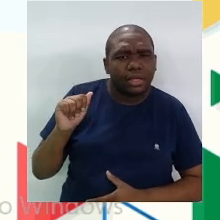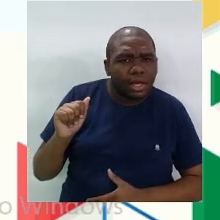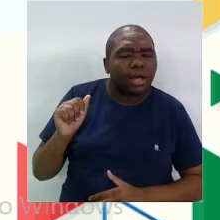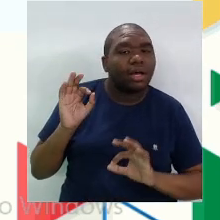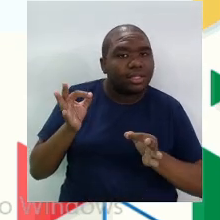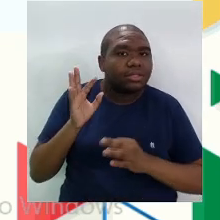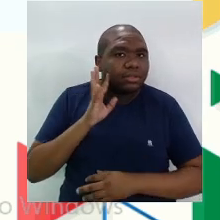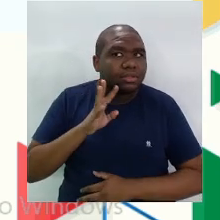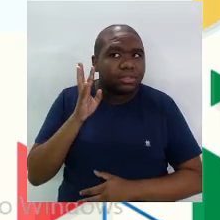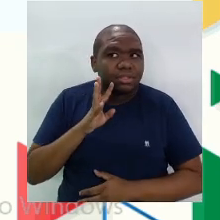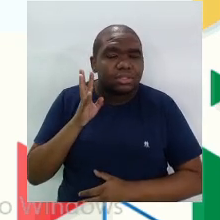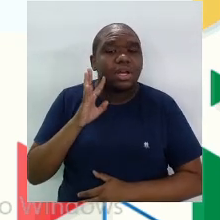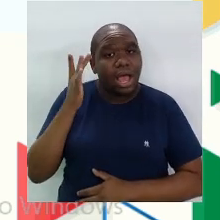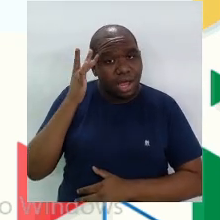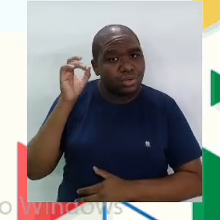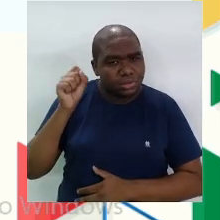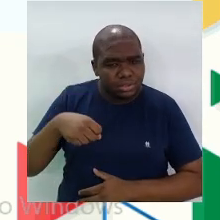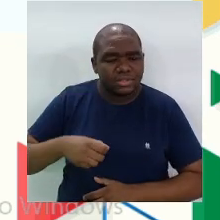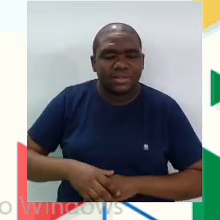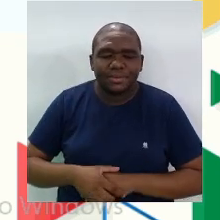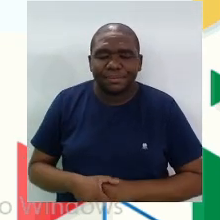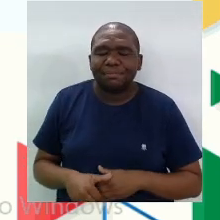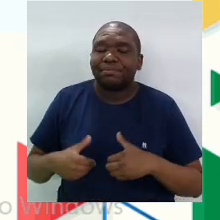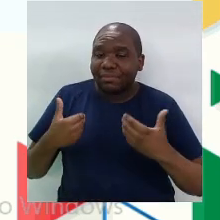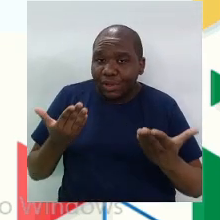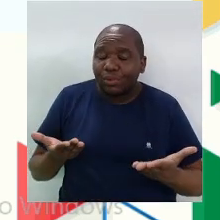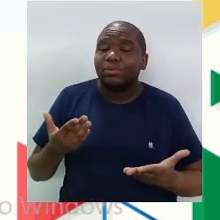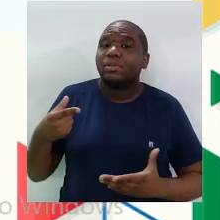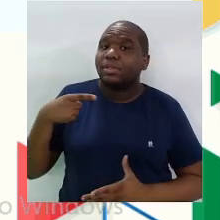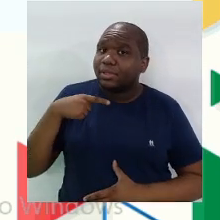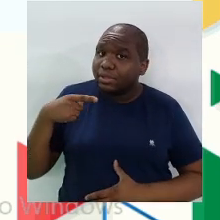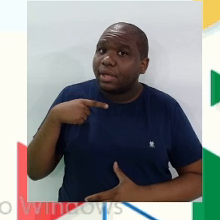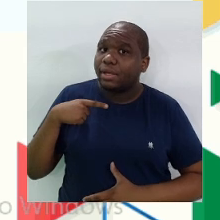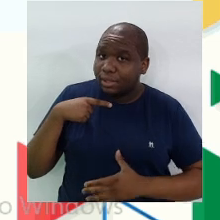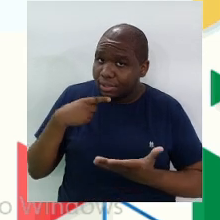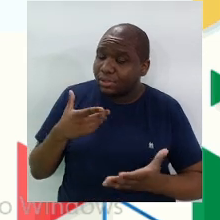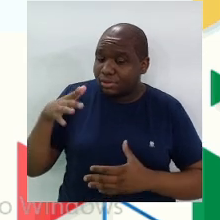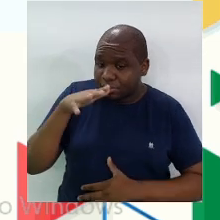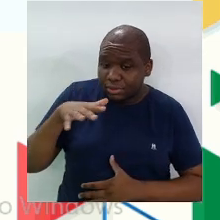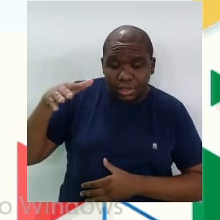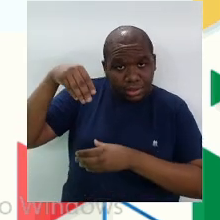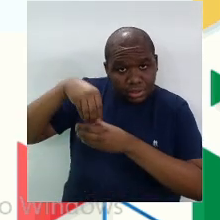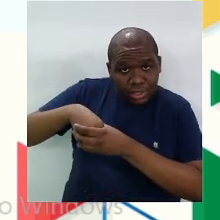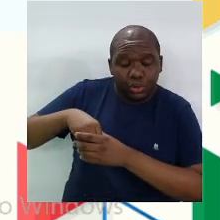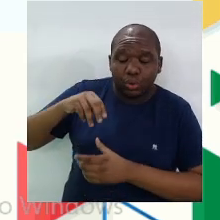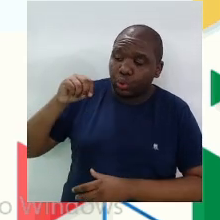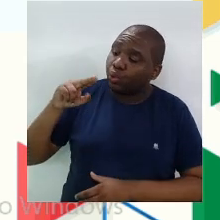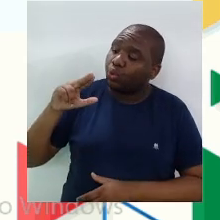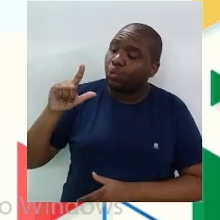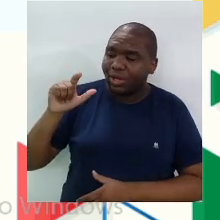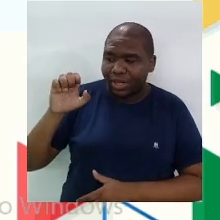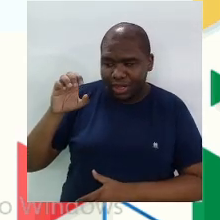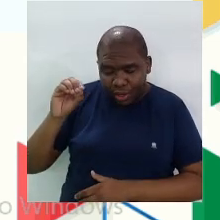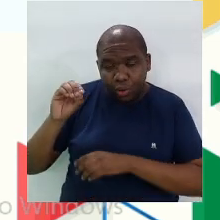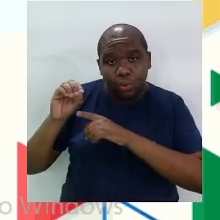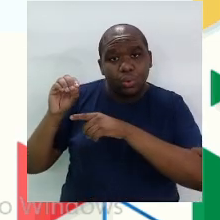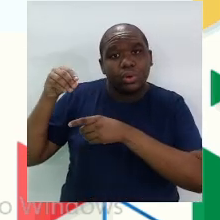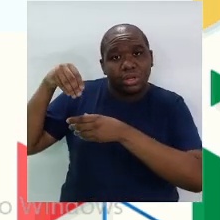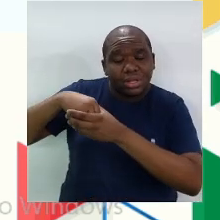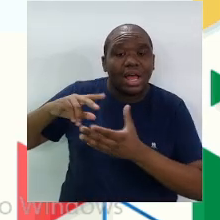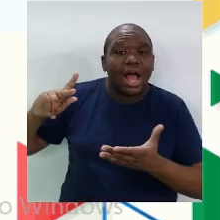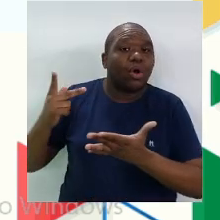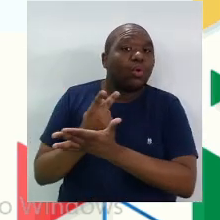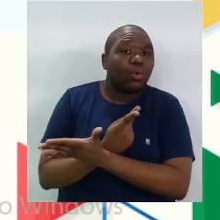Legal, né? Eu acredito que sim. Existe aí justamente nessa região do núcleo. É no interior do núcleo que